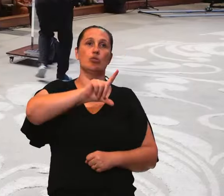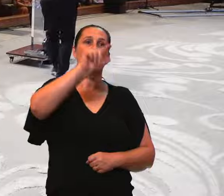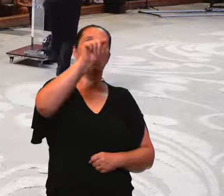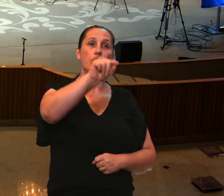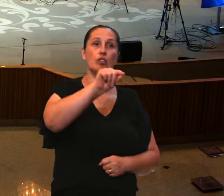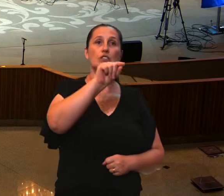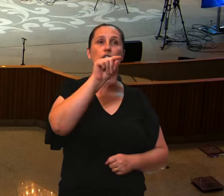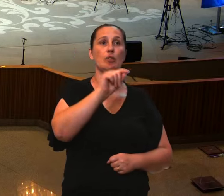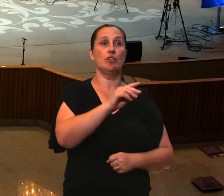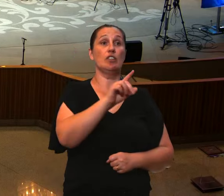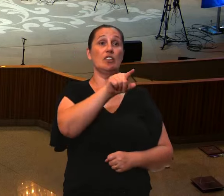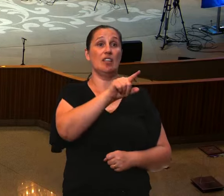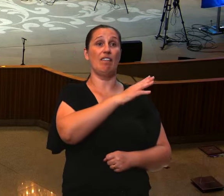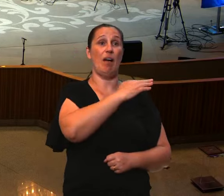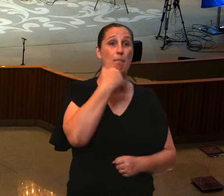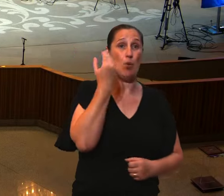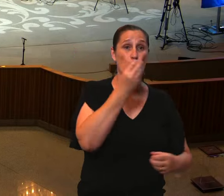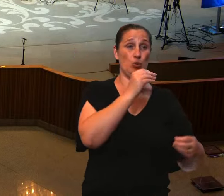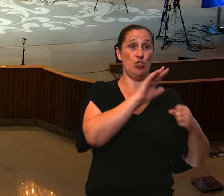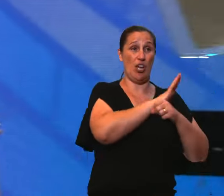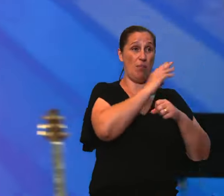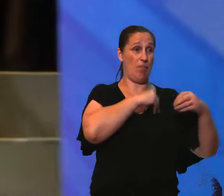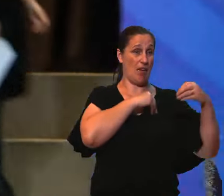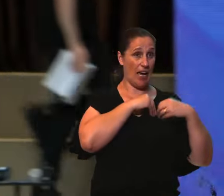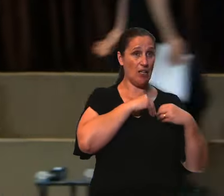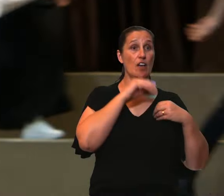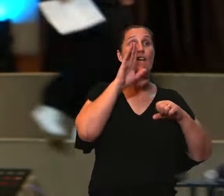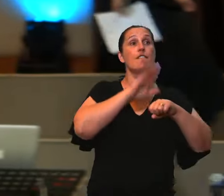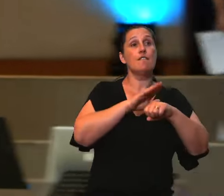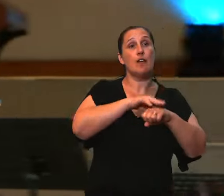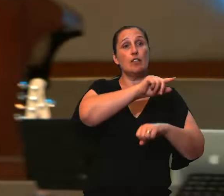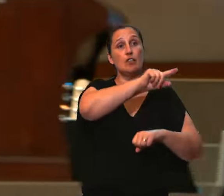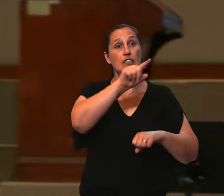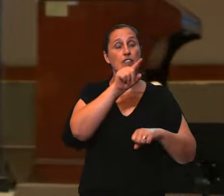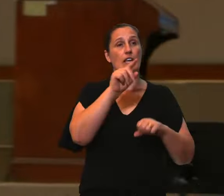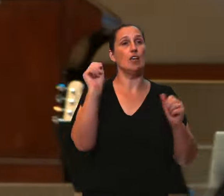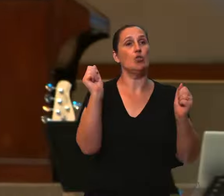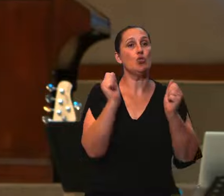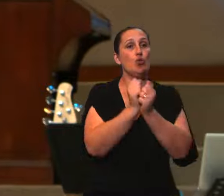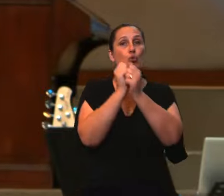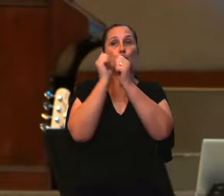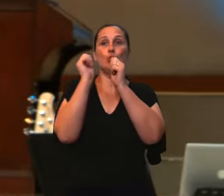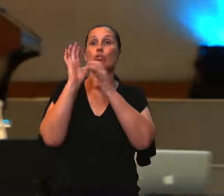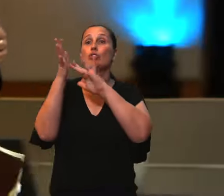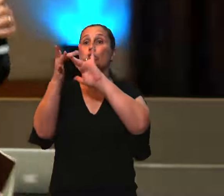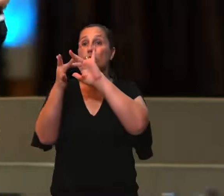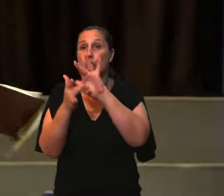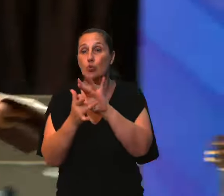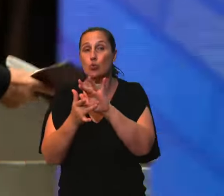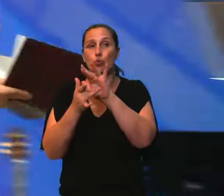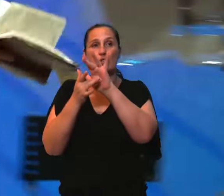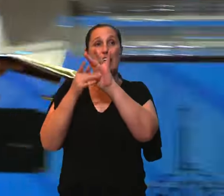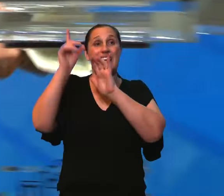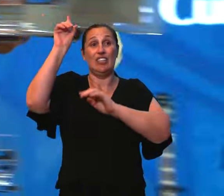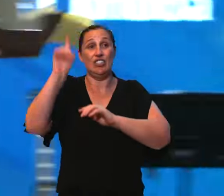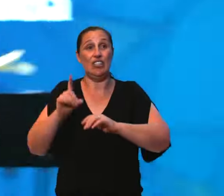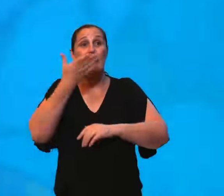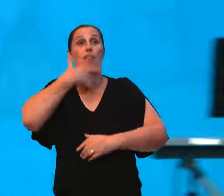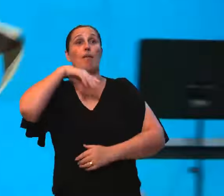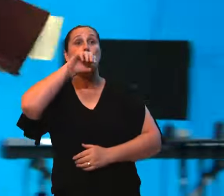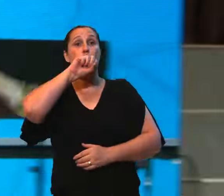morto ressuscitou você e fez você assentar-se com Jesus à direita do pai